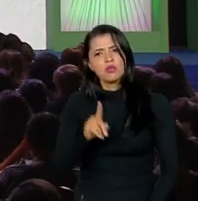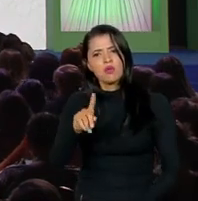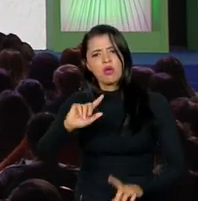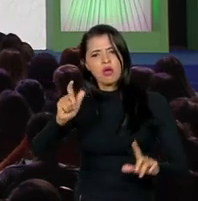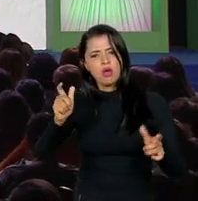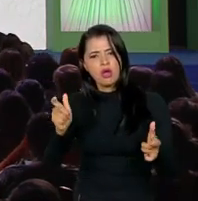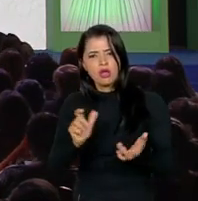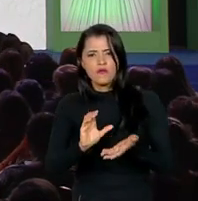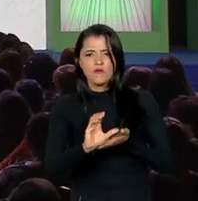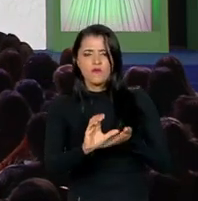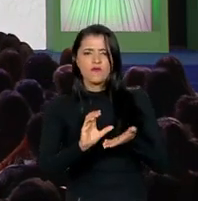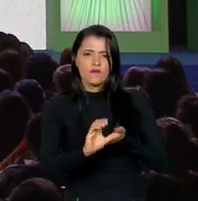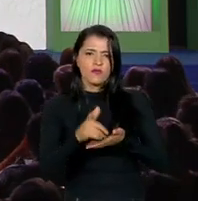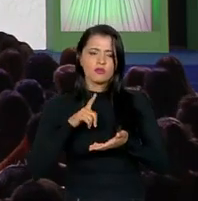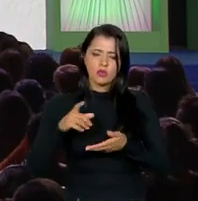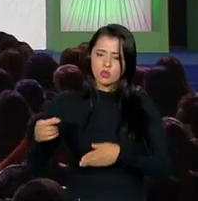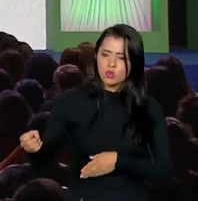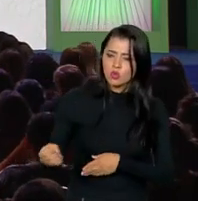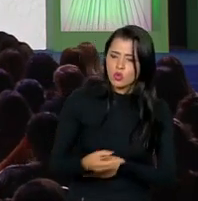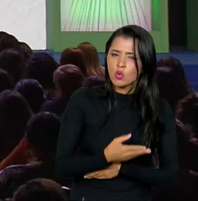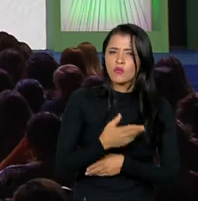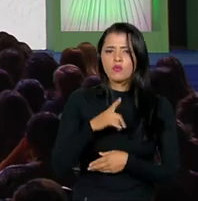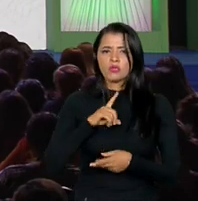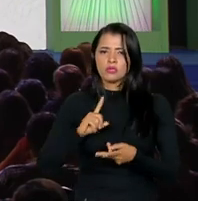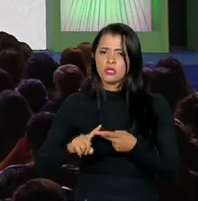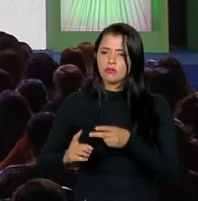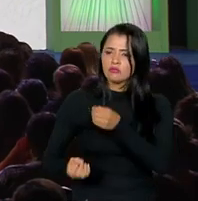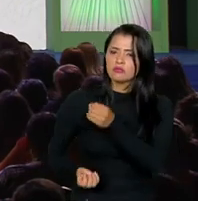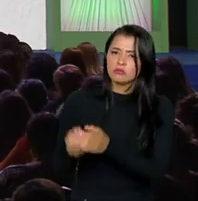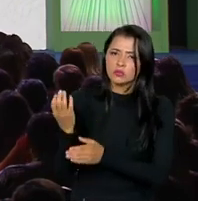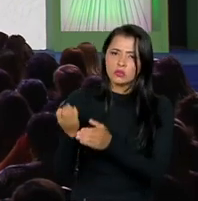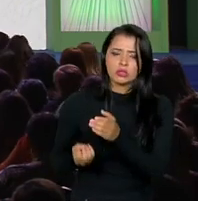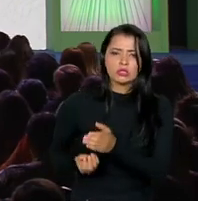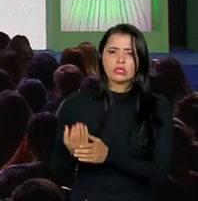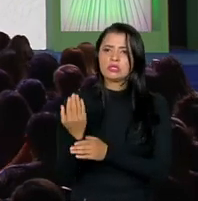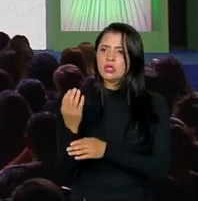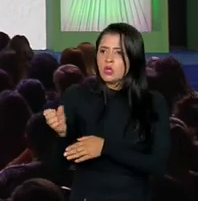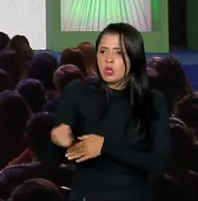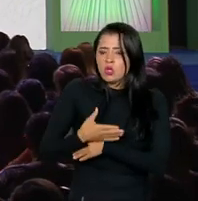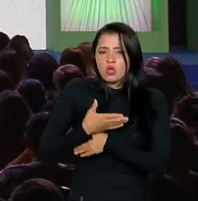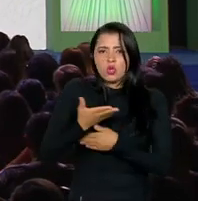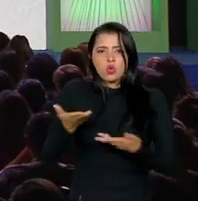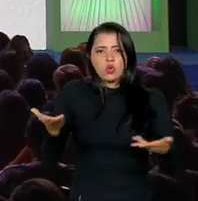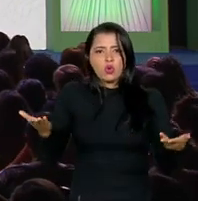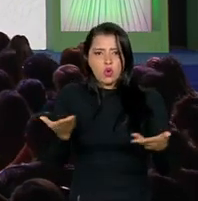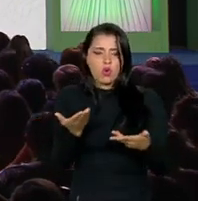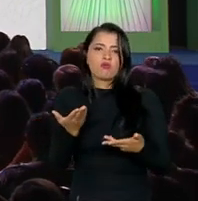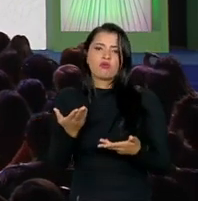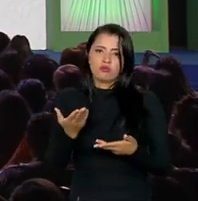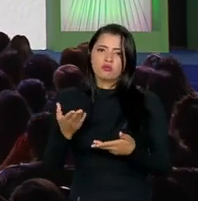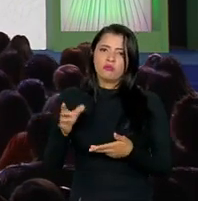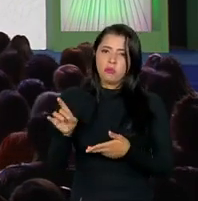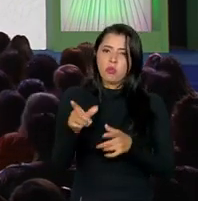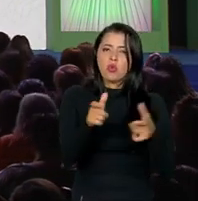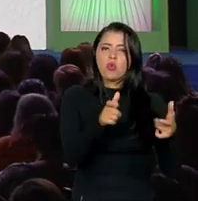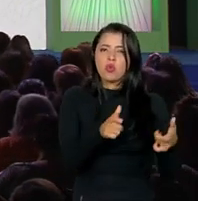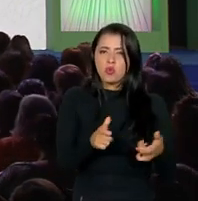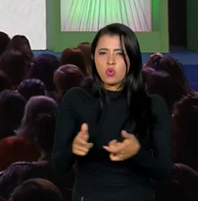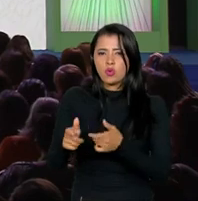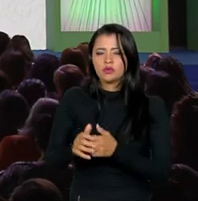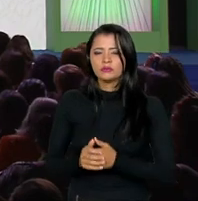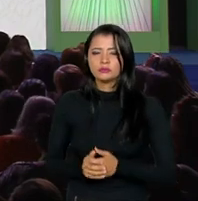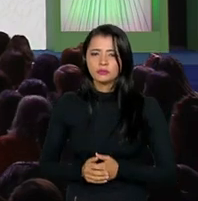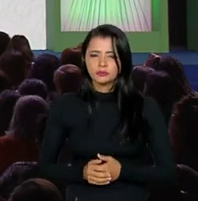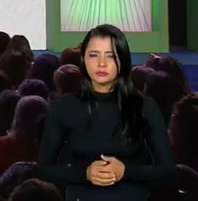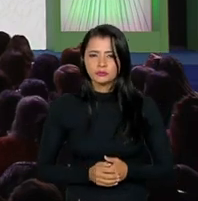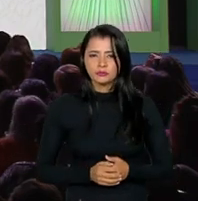em investimento em inovação, em produção inovadora per capita.